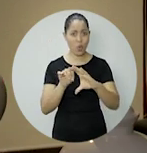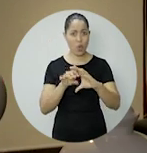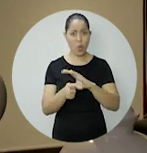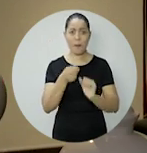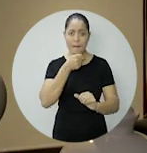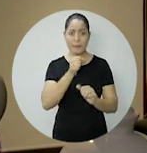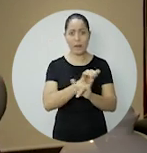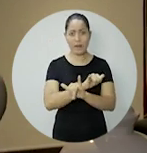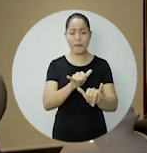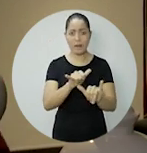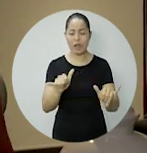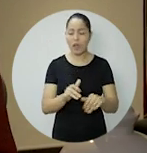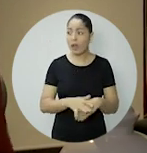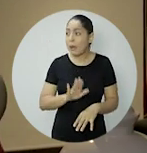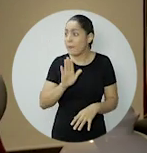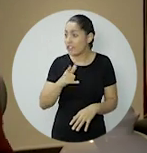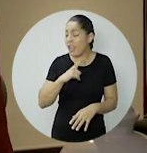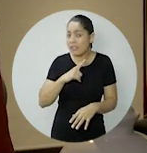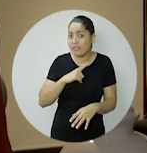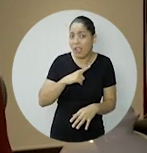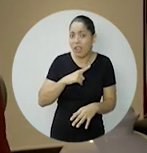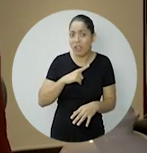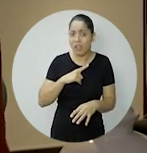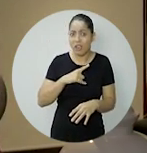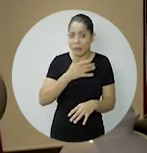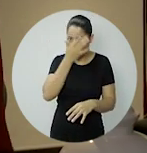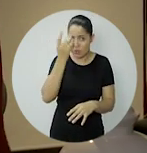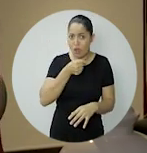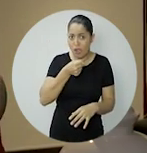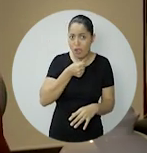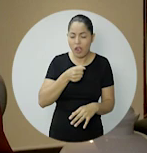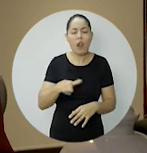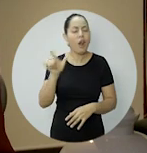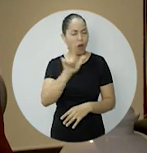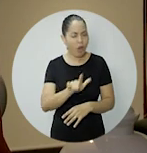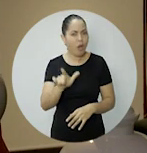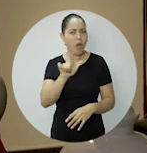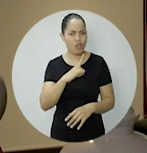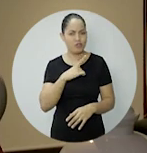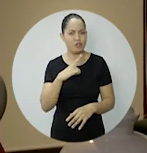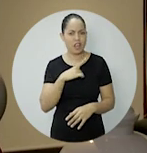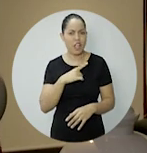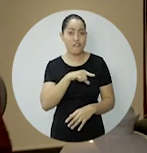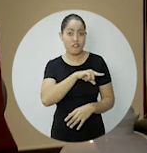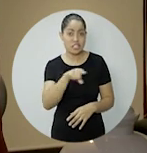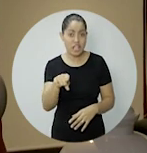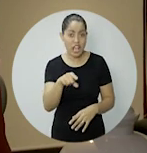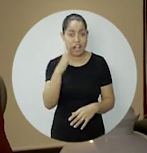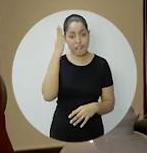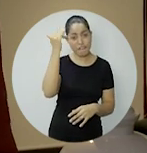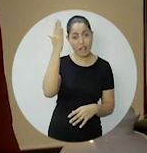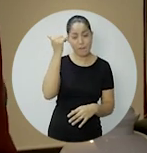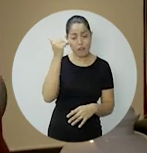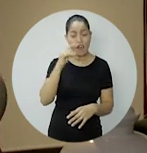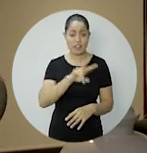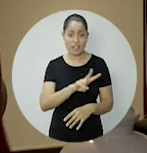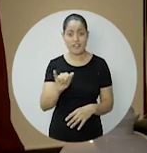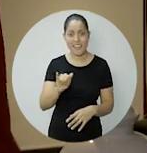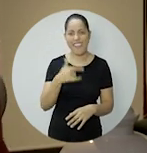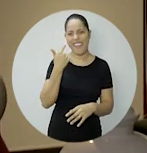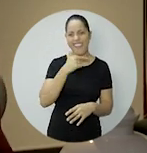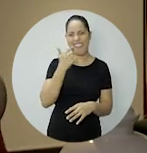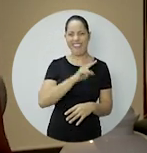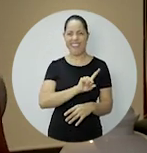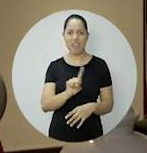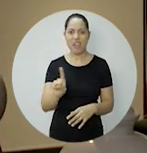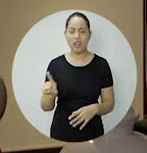pergunto, mas já tem repórter aí? Foi a minha indagação a ele. Ele fala, claro, vocês vão ficar famosos, vão passar no Fantástico, e sai